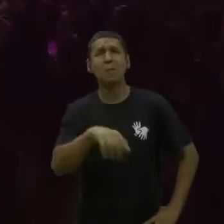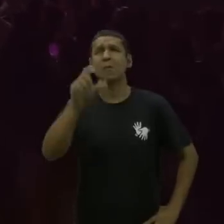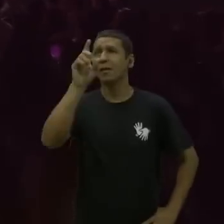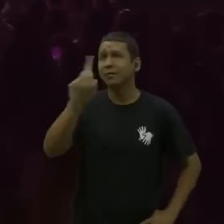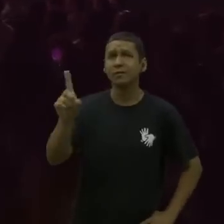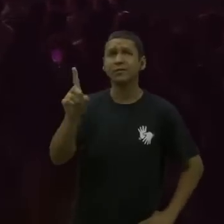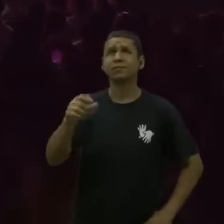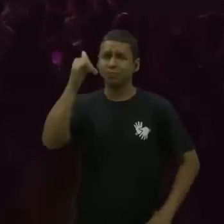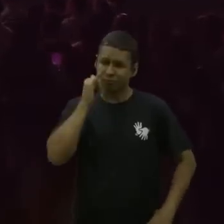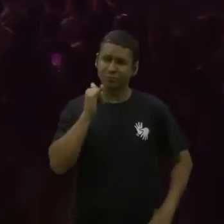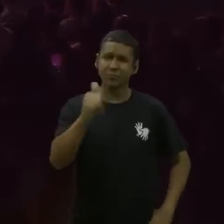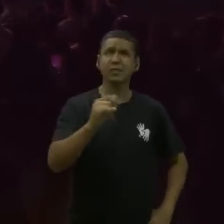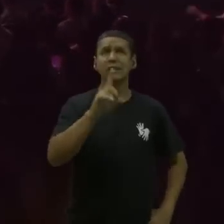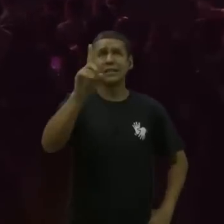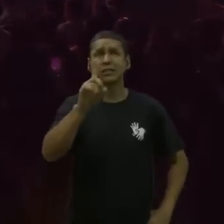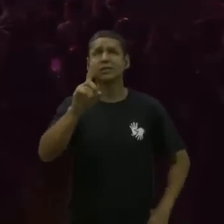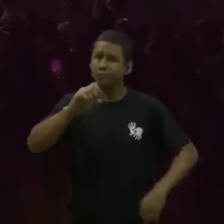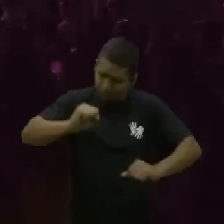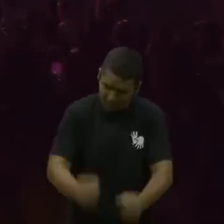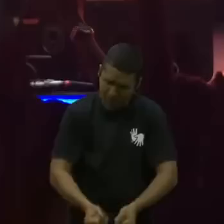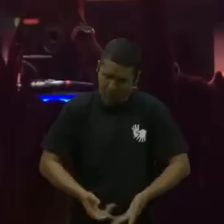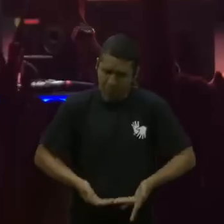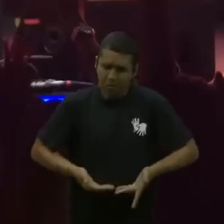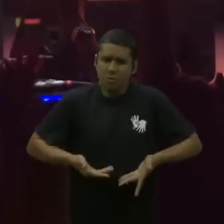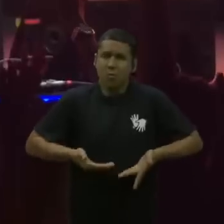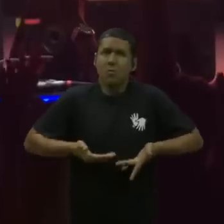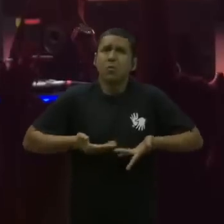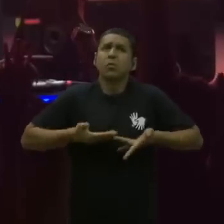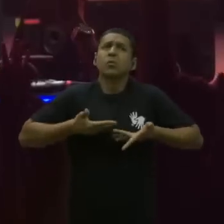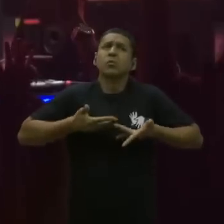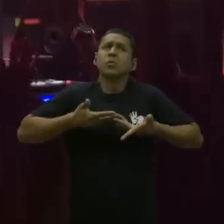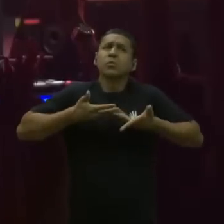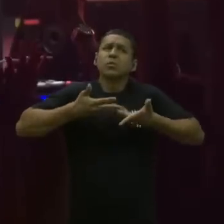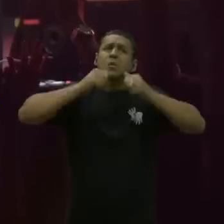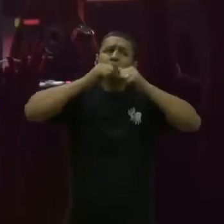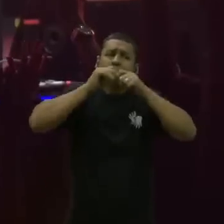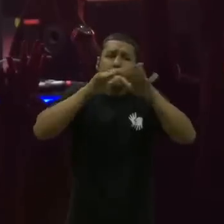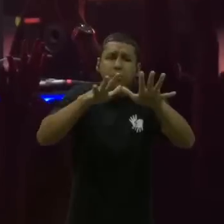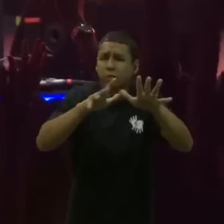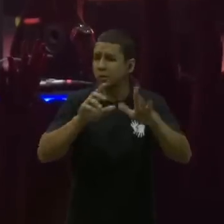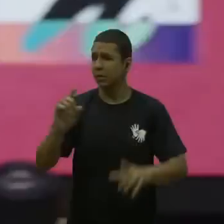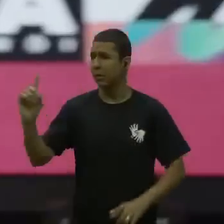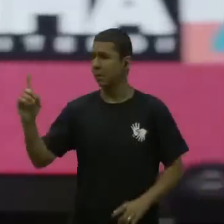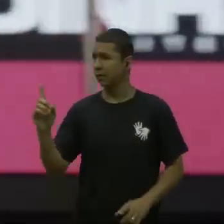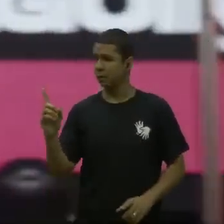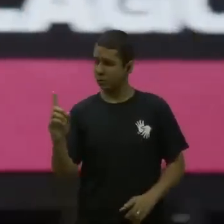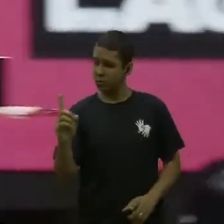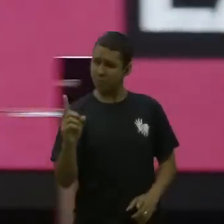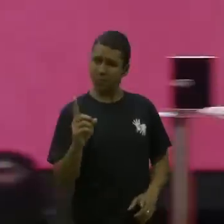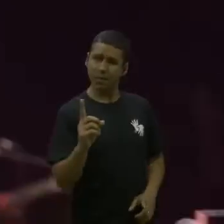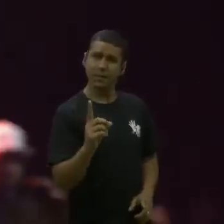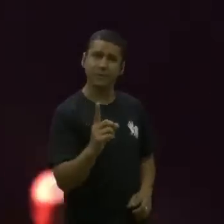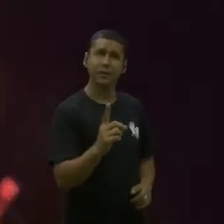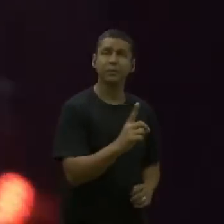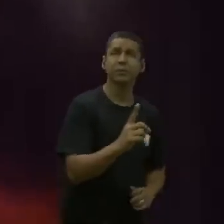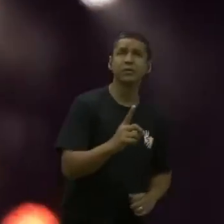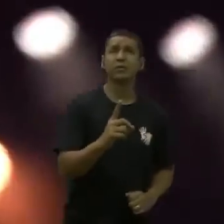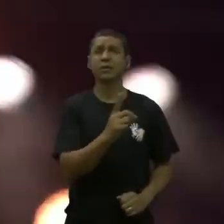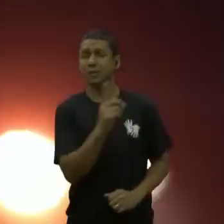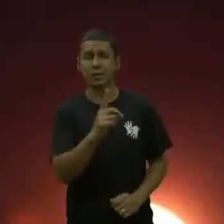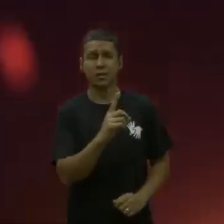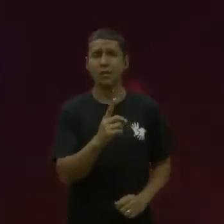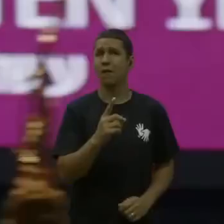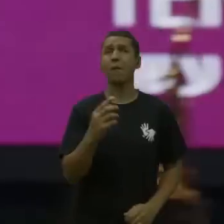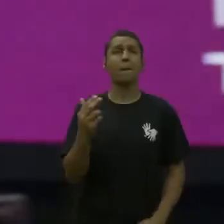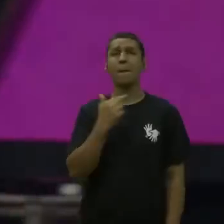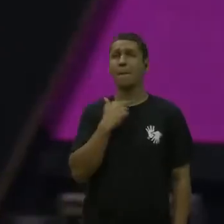Deus. Eu declaro que Deus vai te encher tanto, mas tanto, que quem passar por você não vai